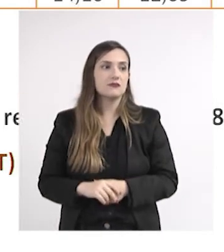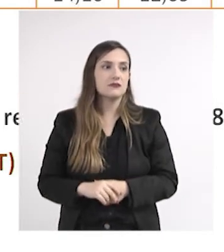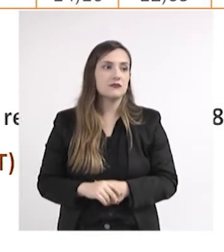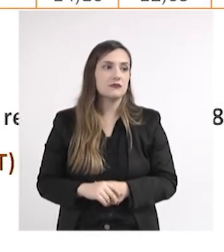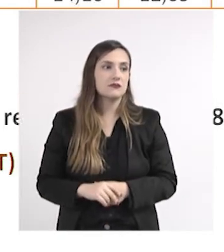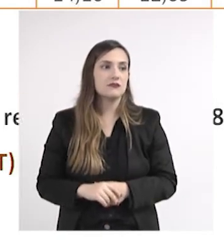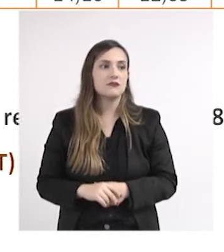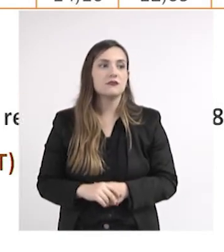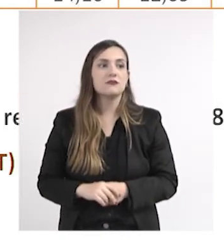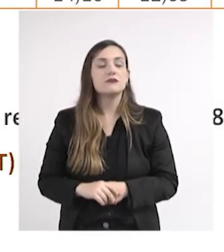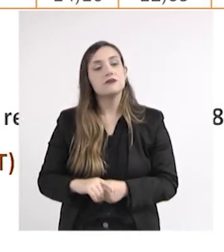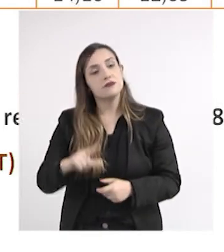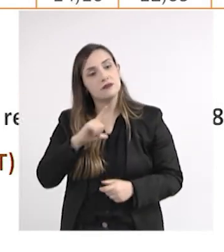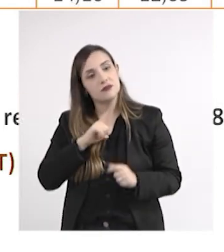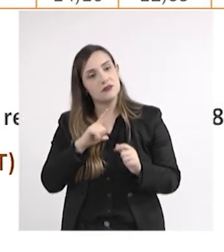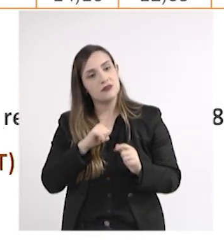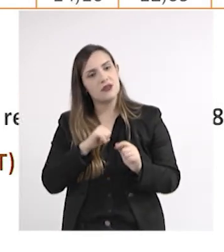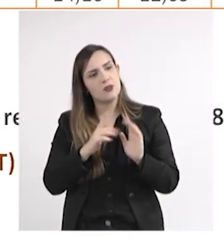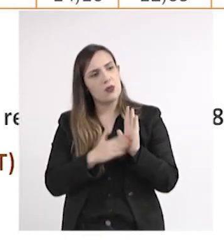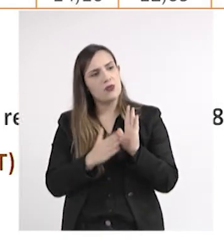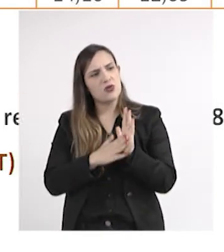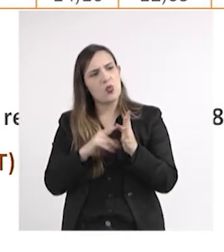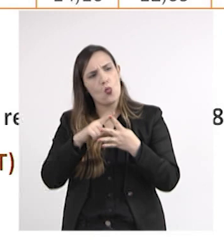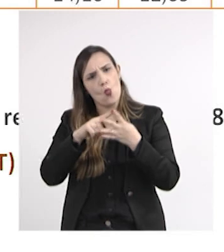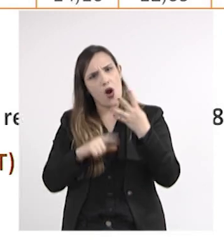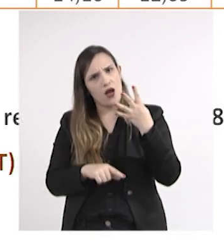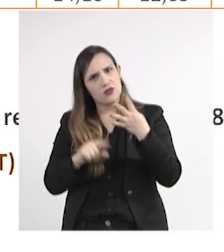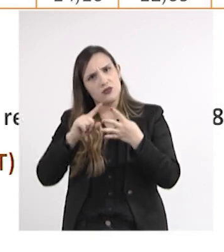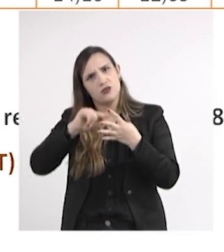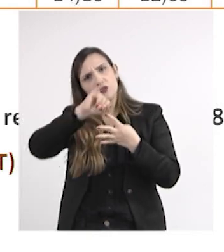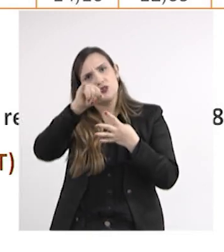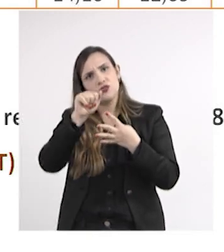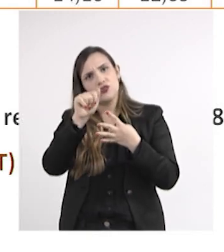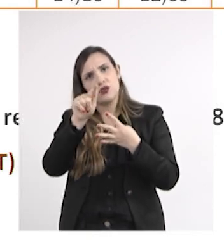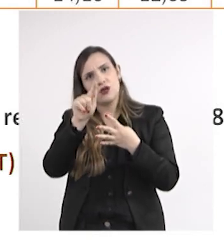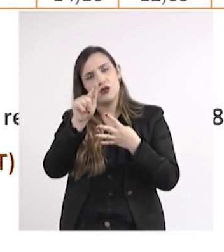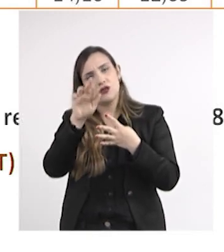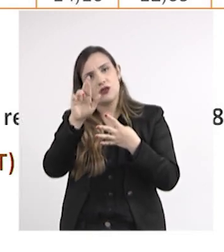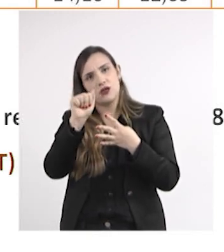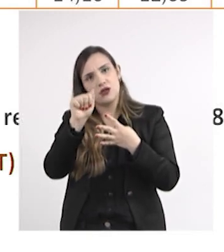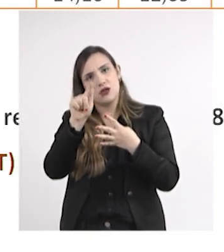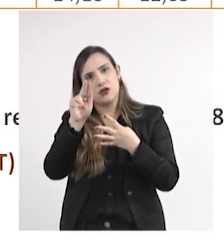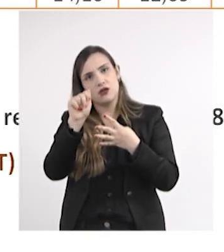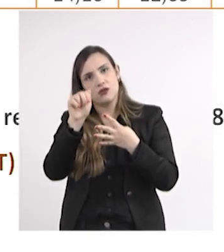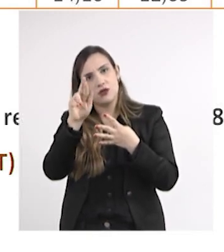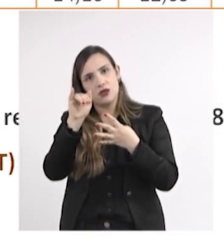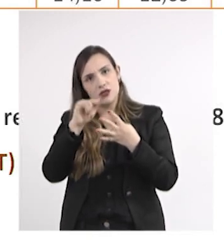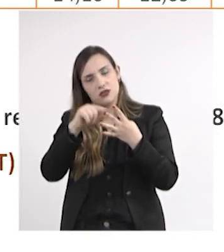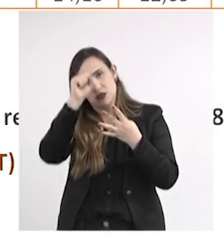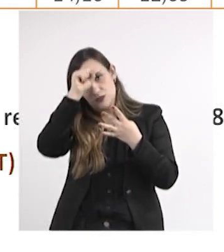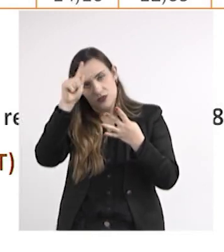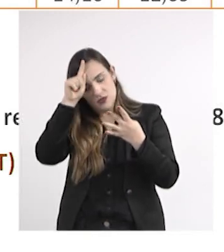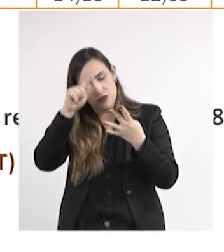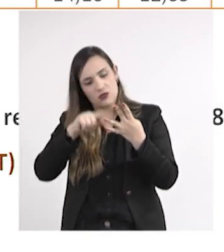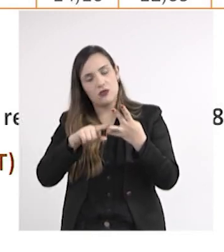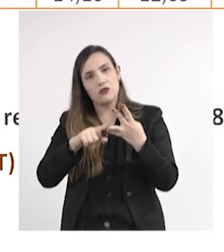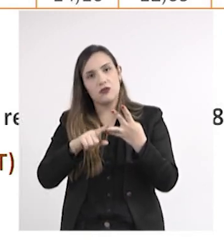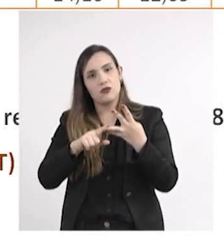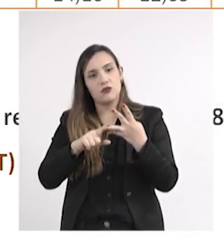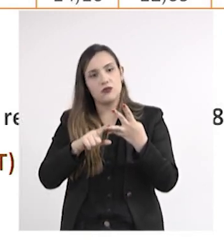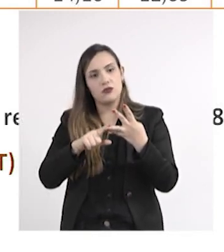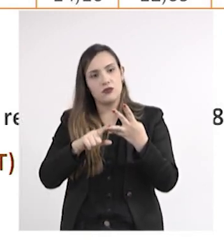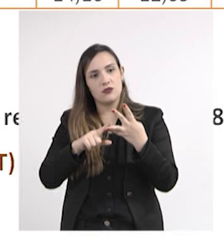Temos previstas 4 praças de pedágio em Jaraguari, São Gabriel do Oeste, Rio Verde e Pedro Gomes. A